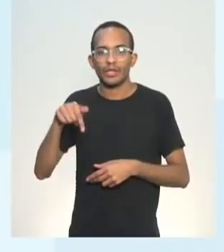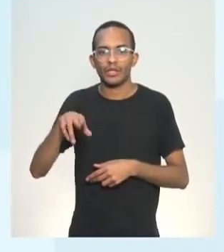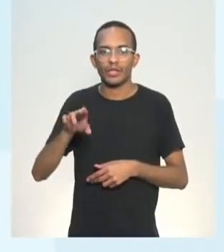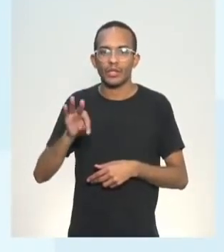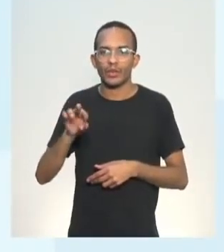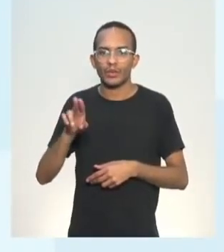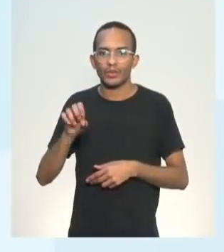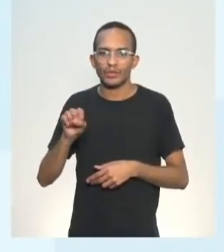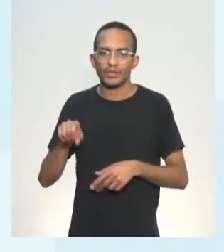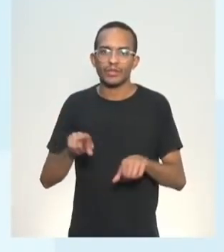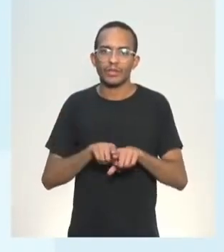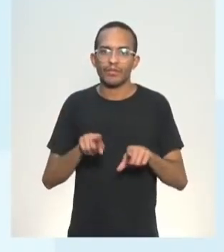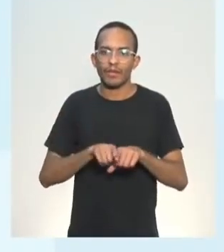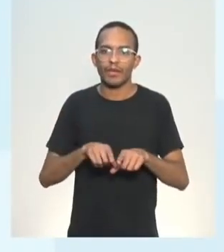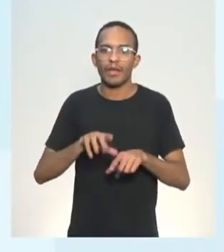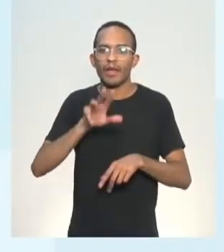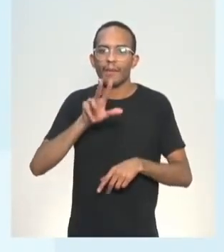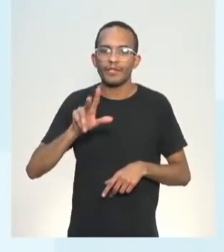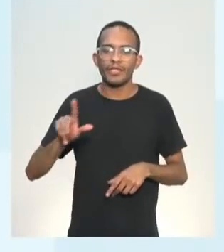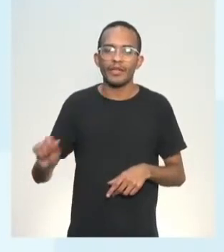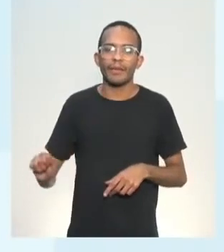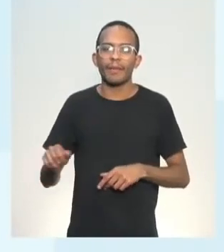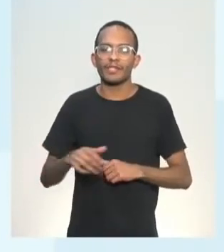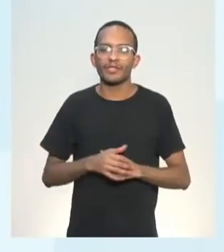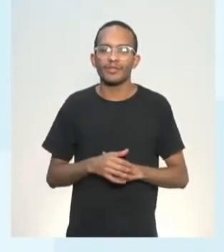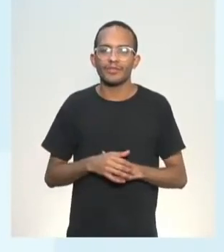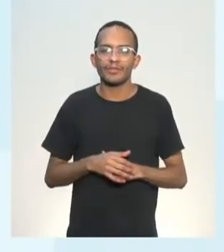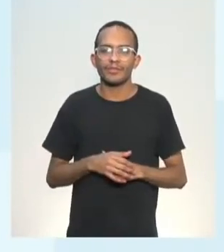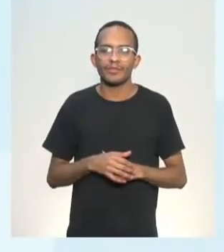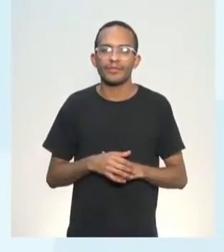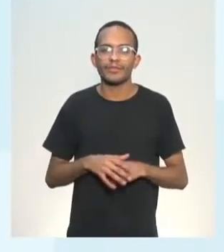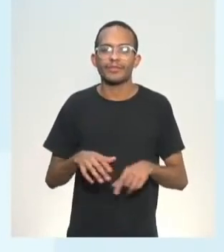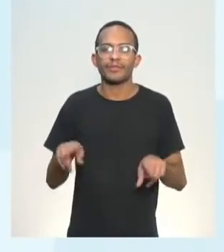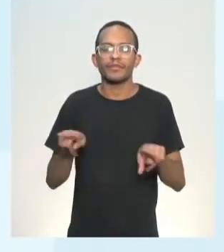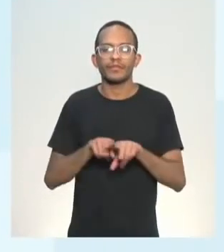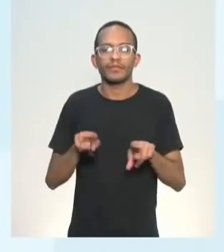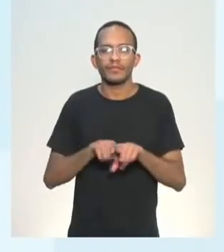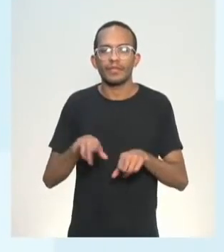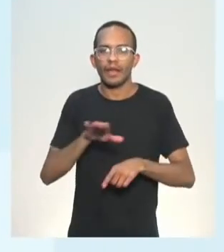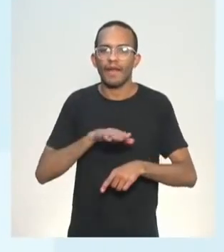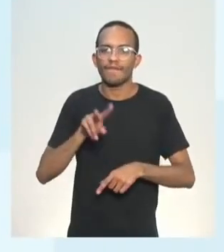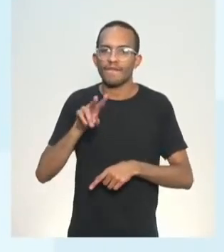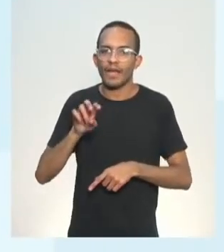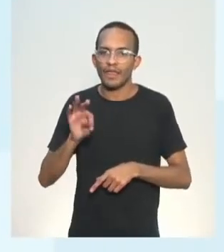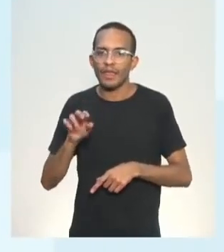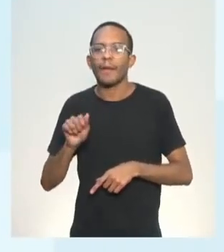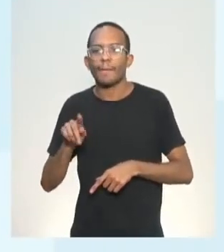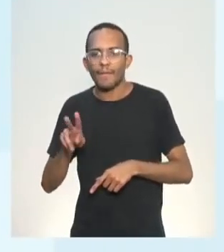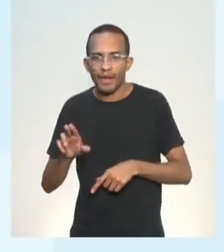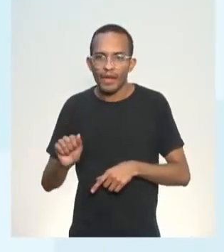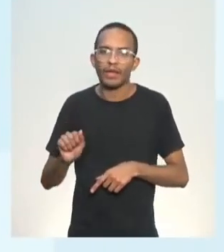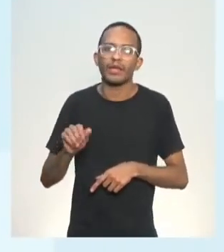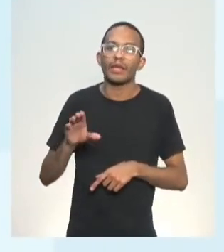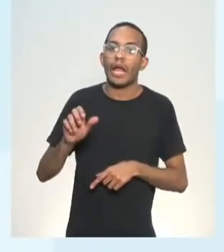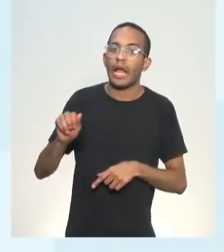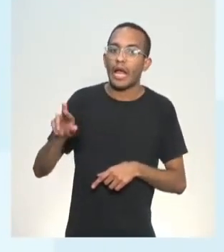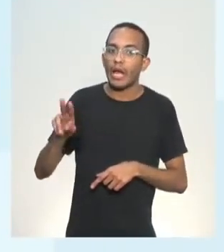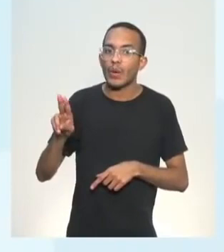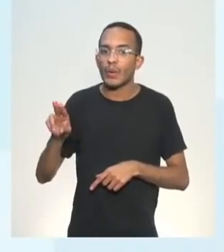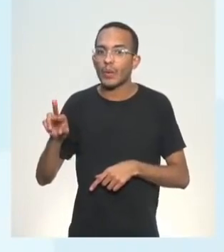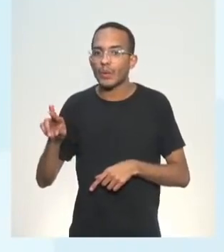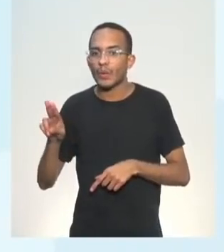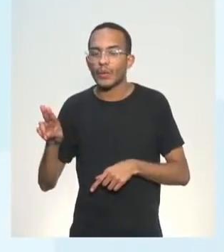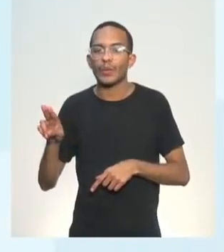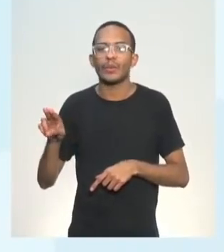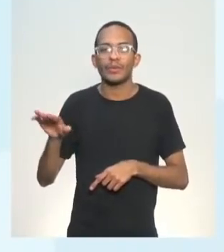culinária africana, que acabaram sendo consolidados como pratos típicos da Bahia, né? Vatapá, caruru, xinxim, são